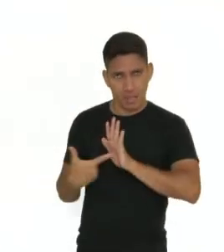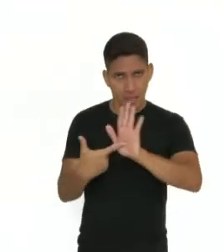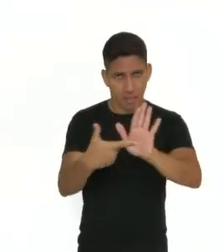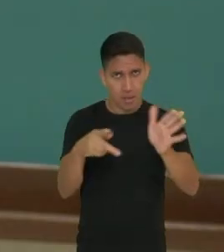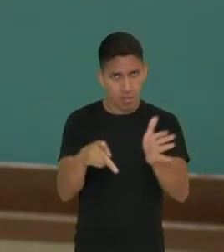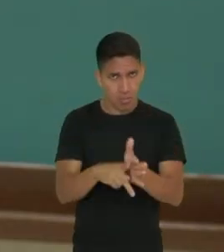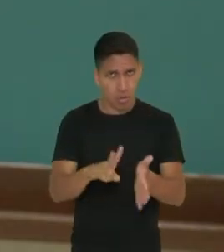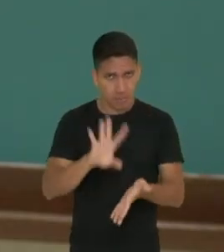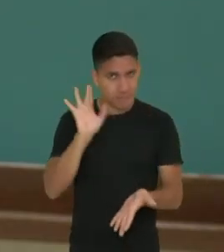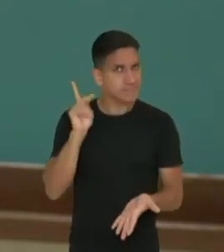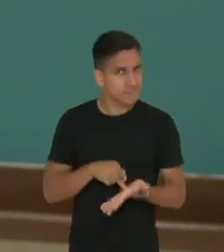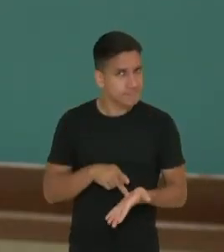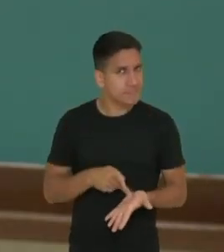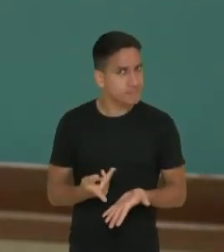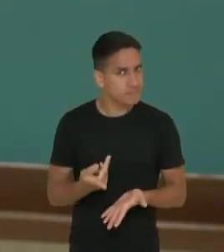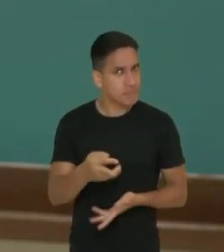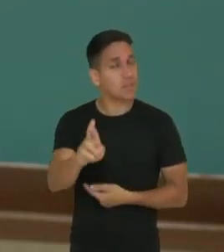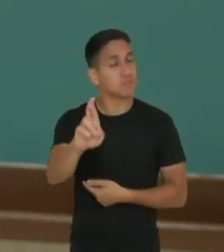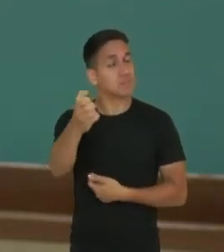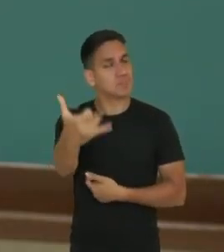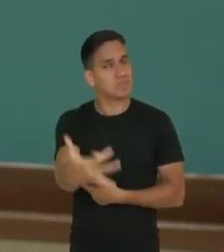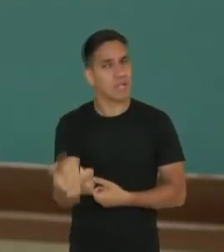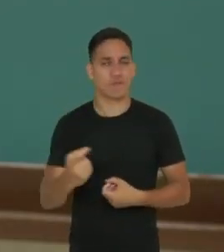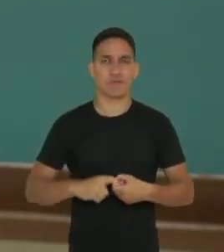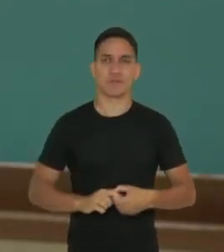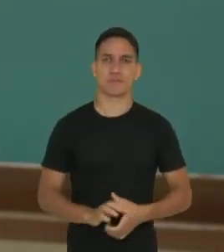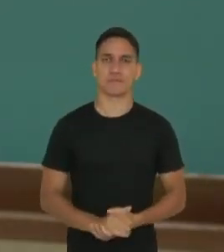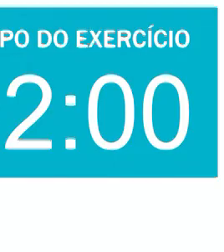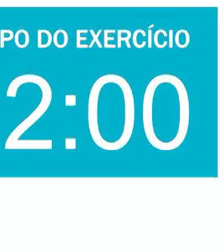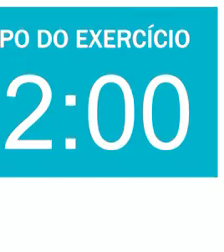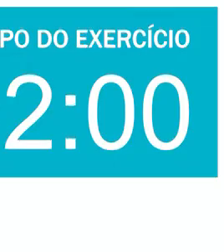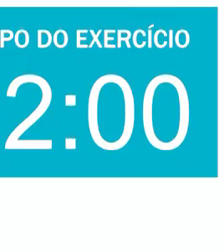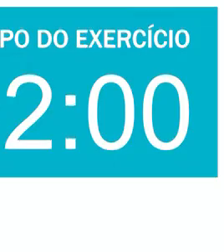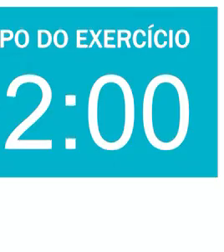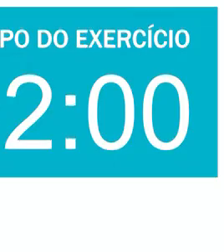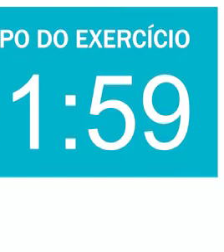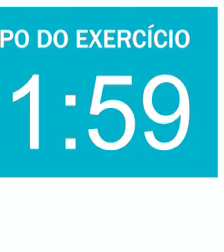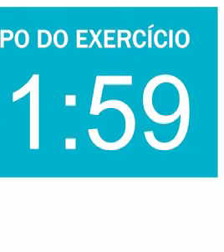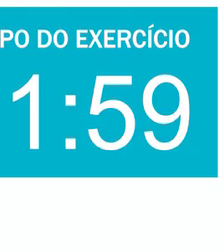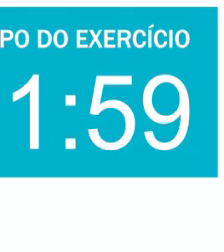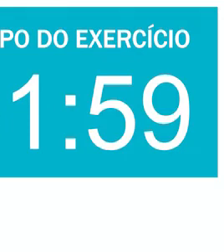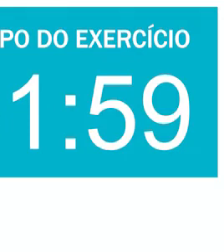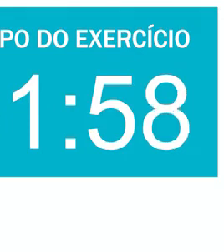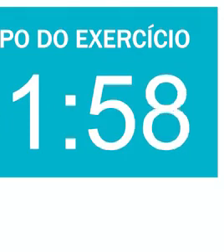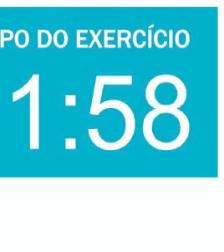com precisão? Justifique e já voltamos.